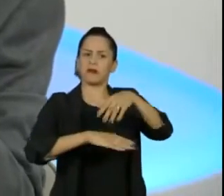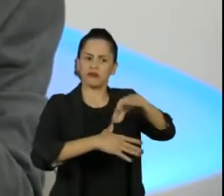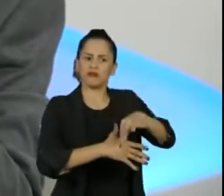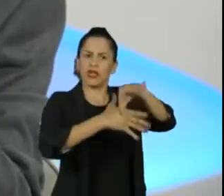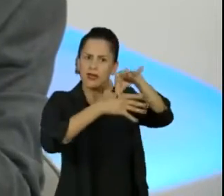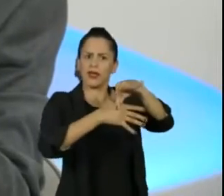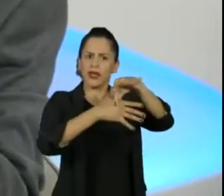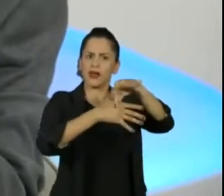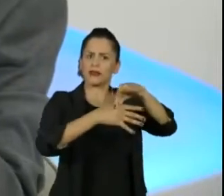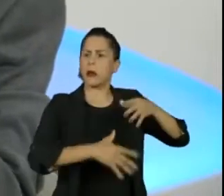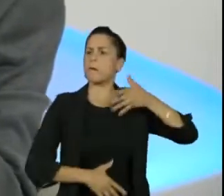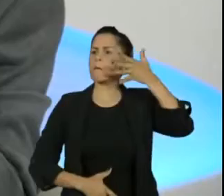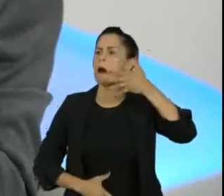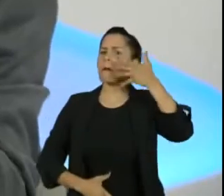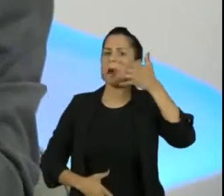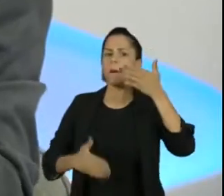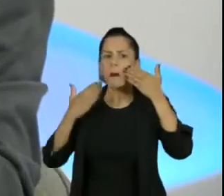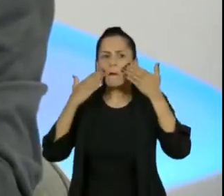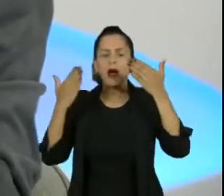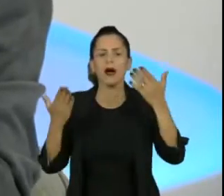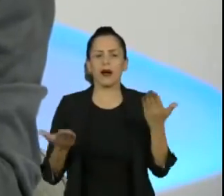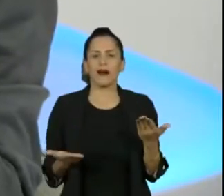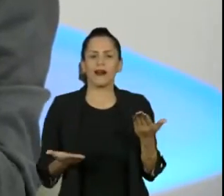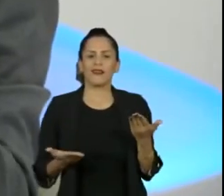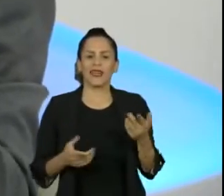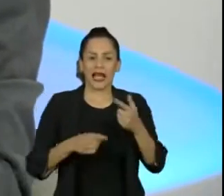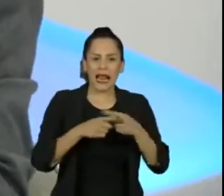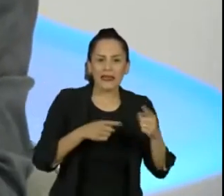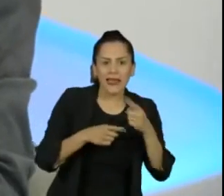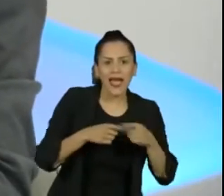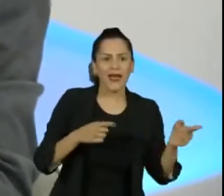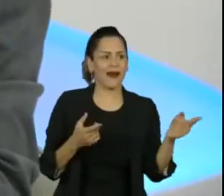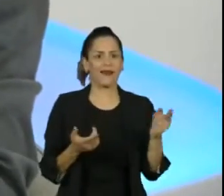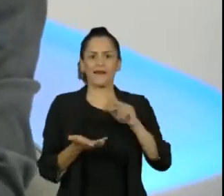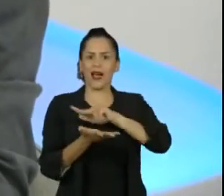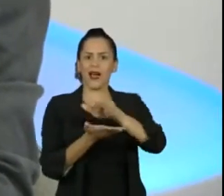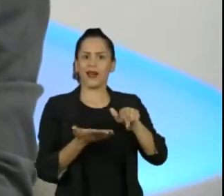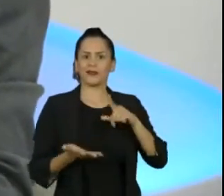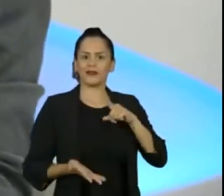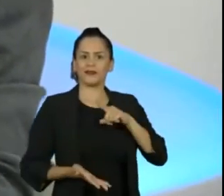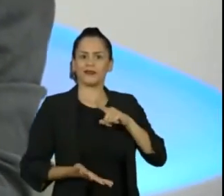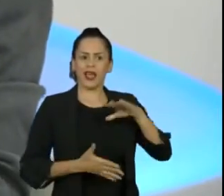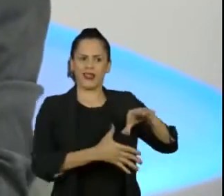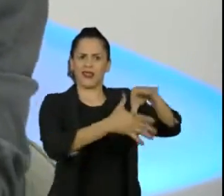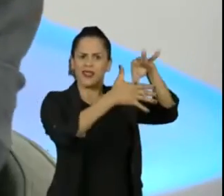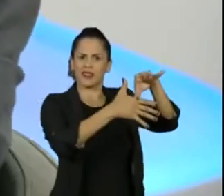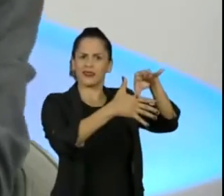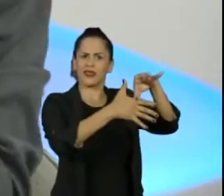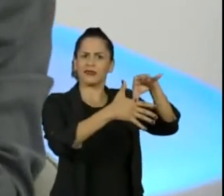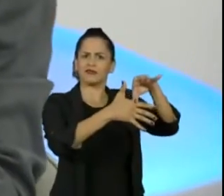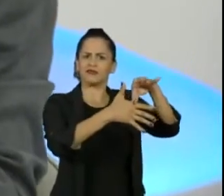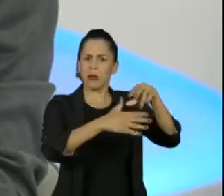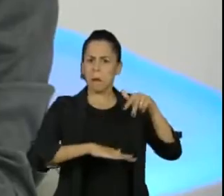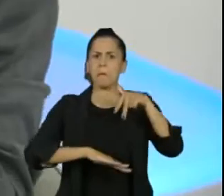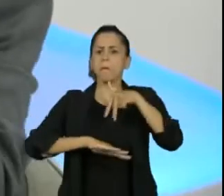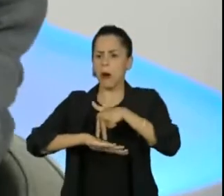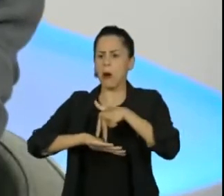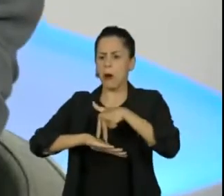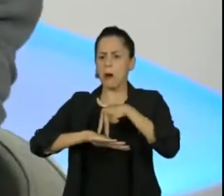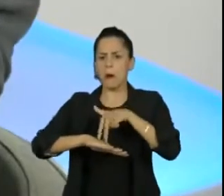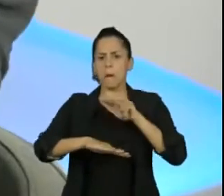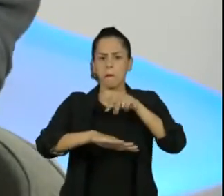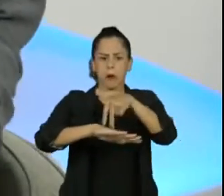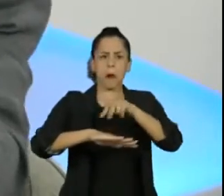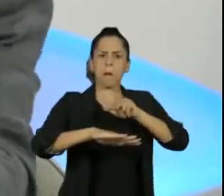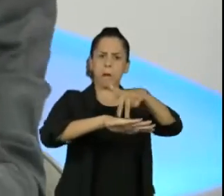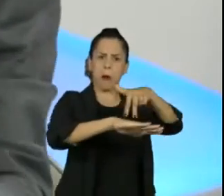que fala. Então, é um líder nos guiando. Então, na hora que o Supremo Tribunal fala assim,